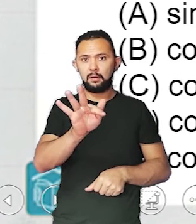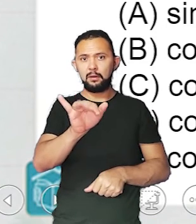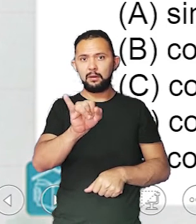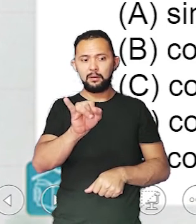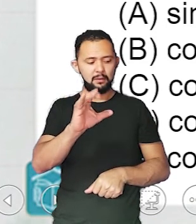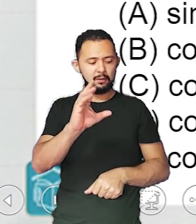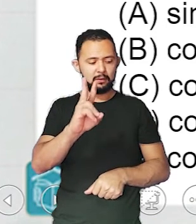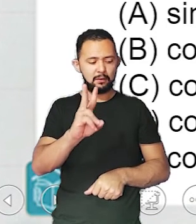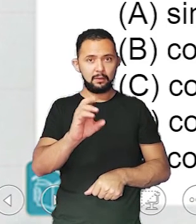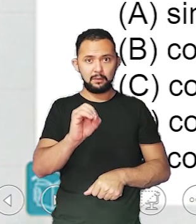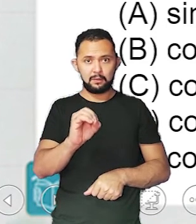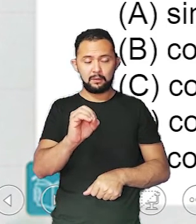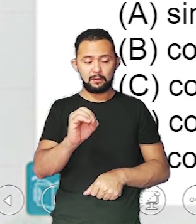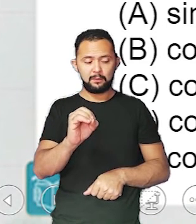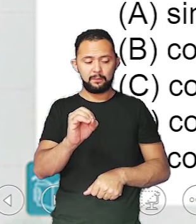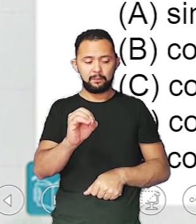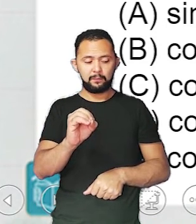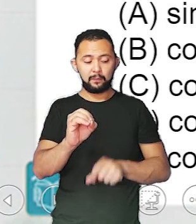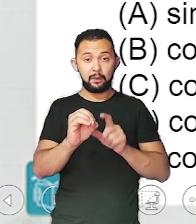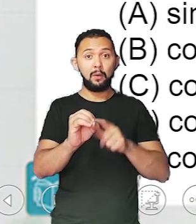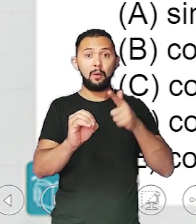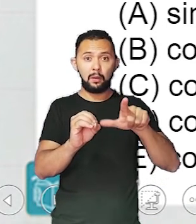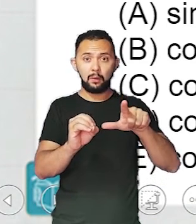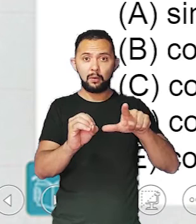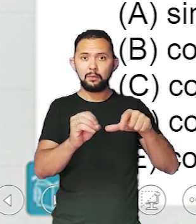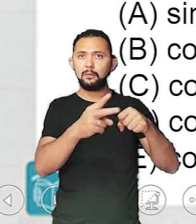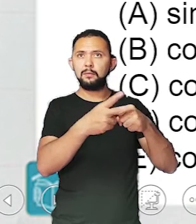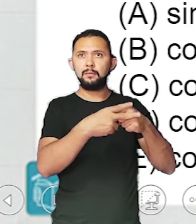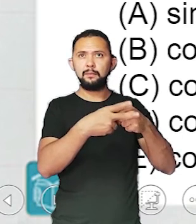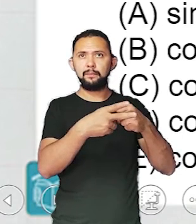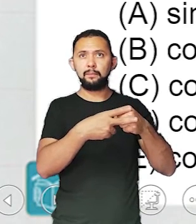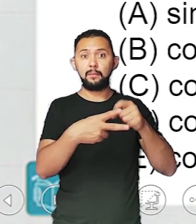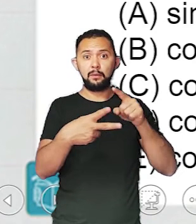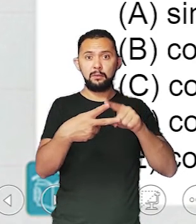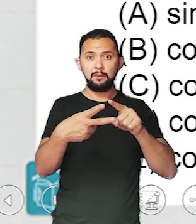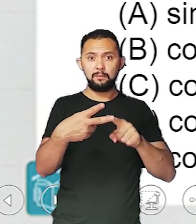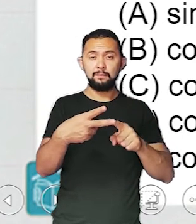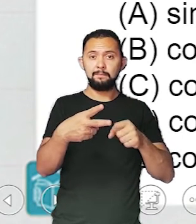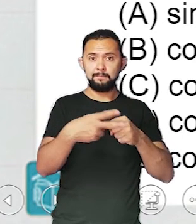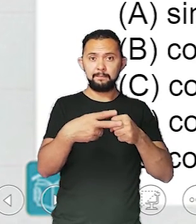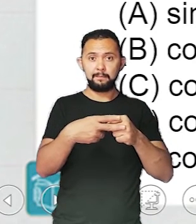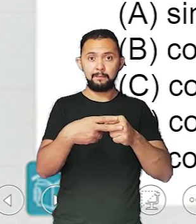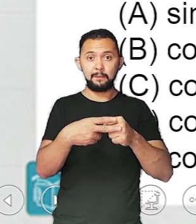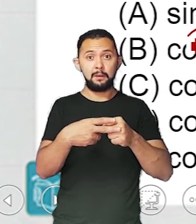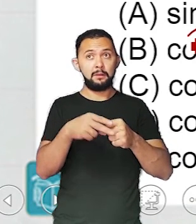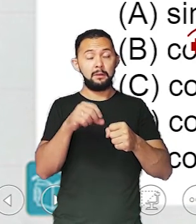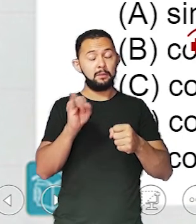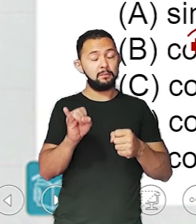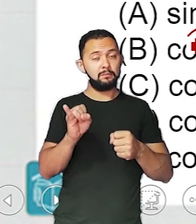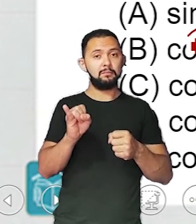Olha aí, rapaz, deu certo o meu V. Comemore aí. Diga ao povo que fico. Dois verbos. Se tem dois verbos, já não é simples, né? Só pode ser